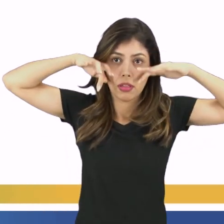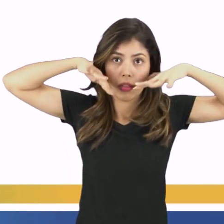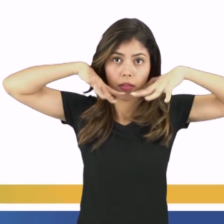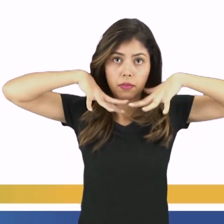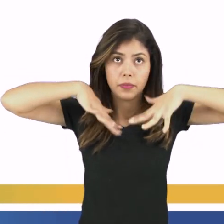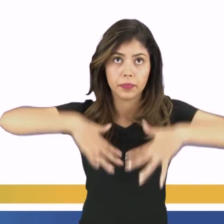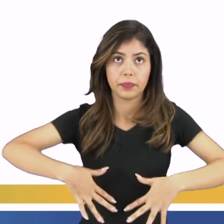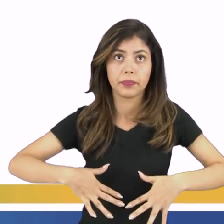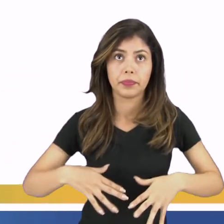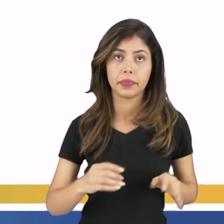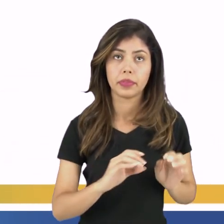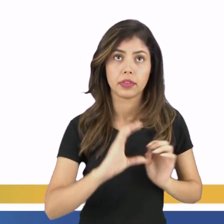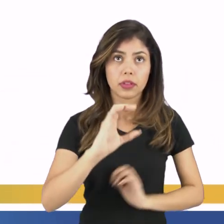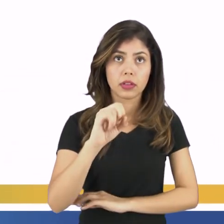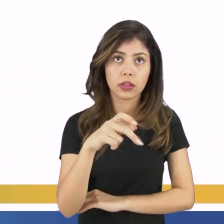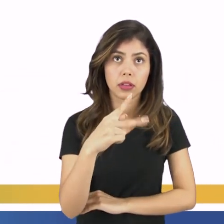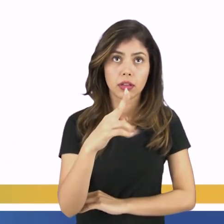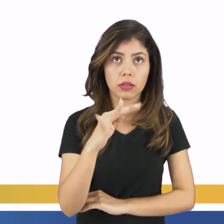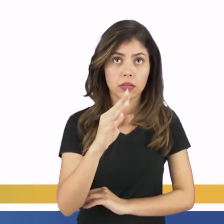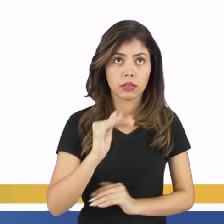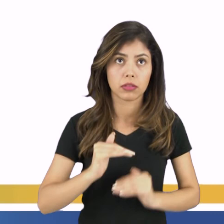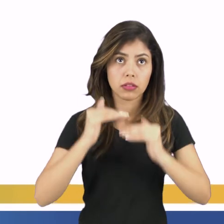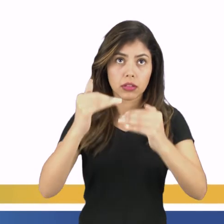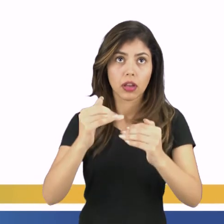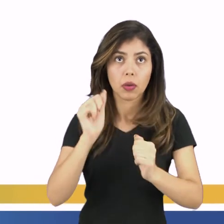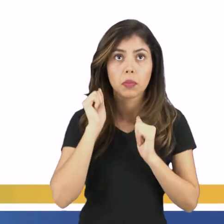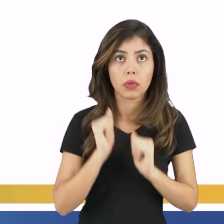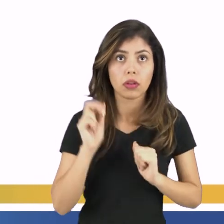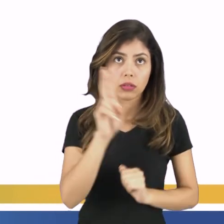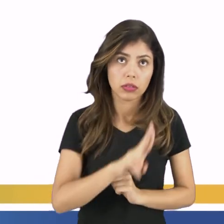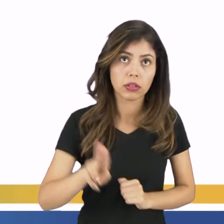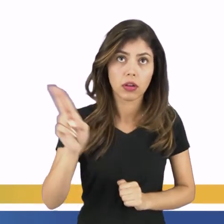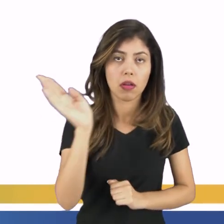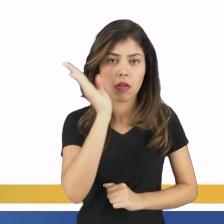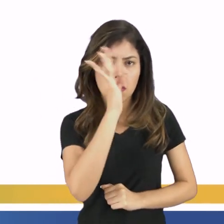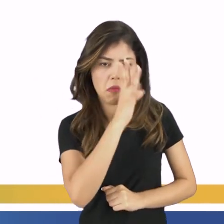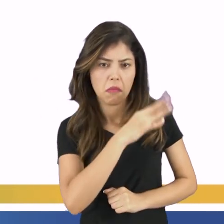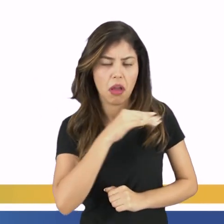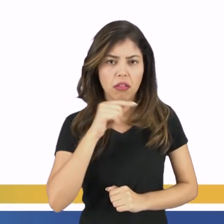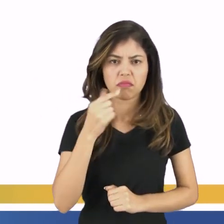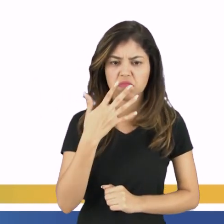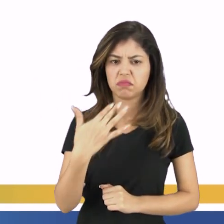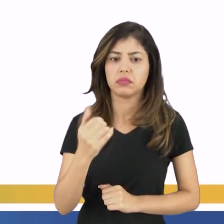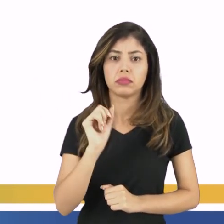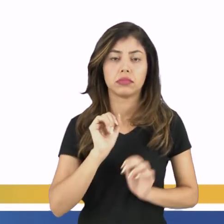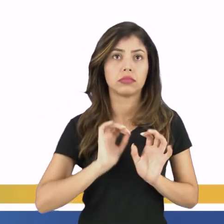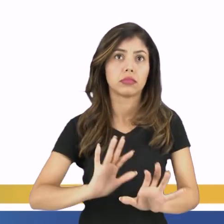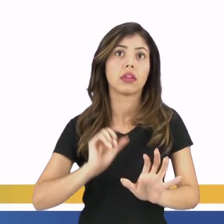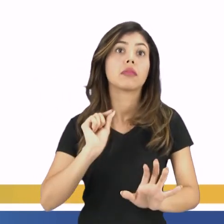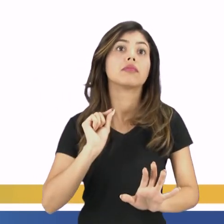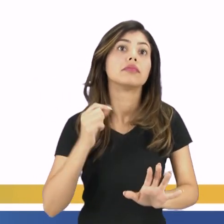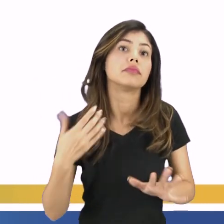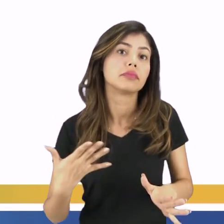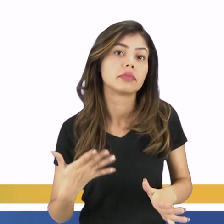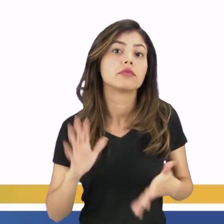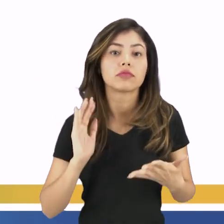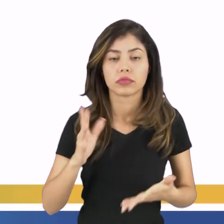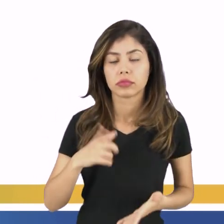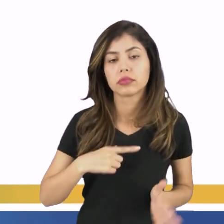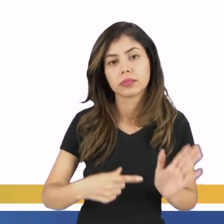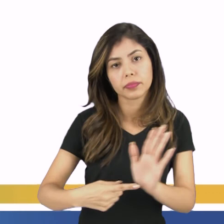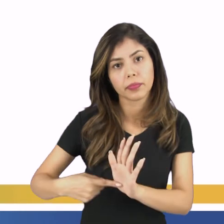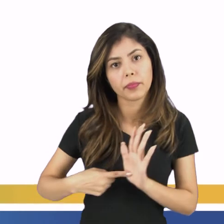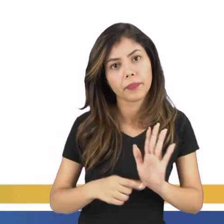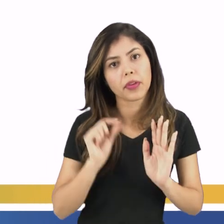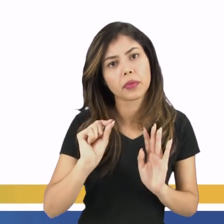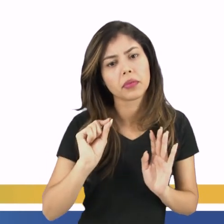O composto a seguir, que pode ser utilizado para eliminar esse mau cheiro, é... Então, ele já deu uma dica. O